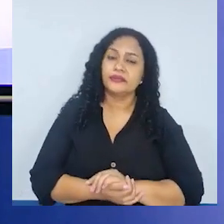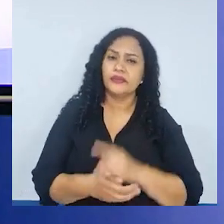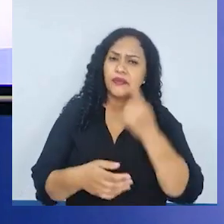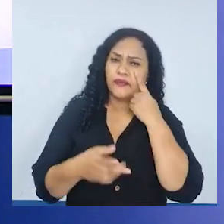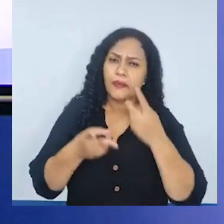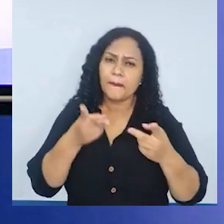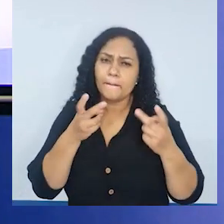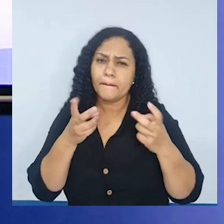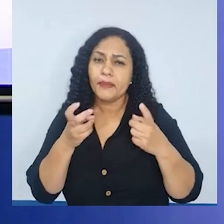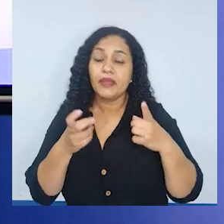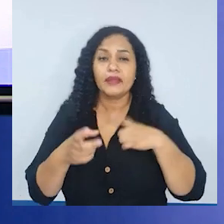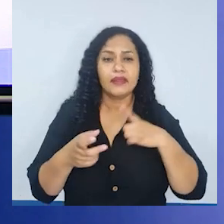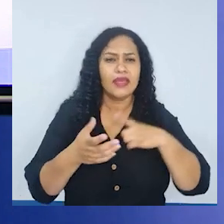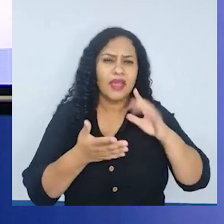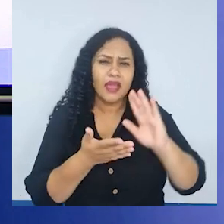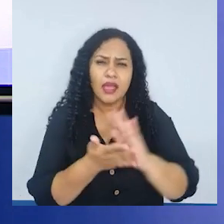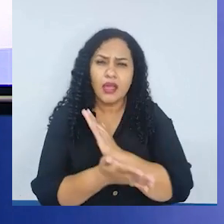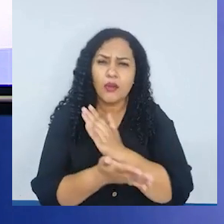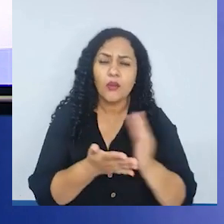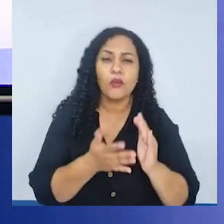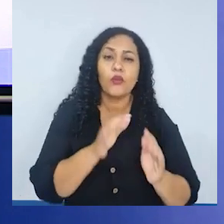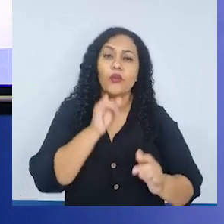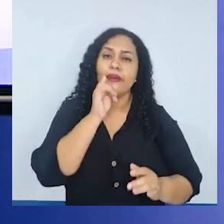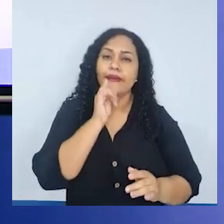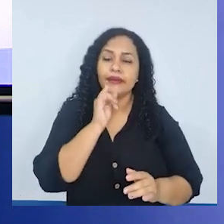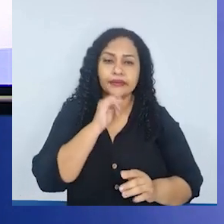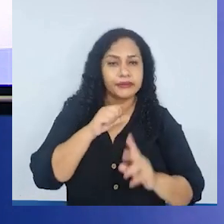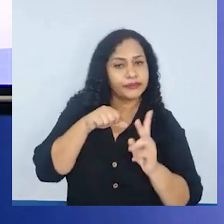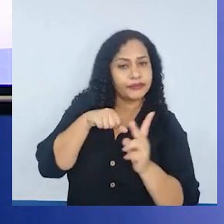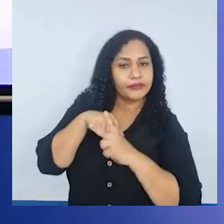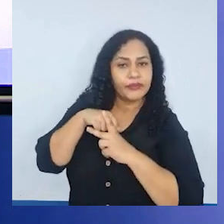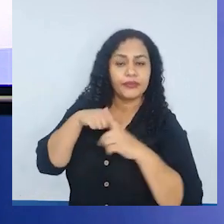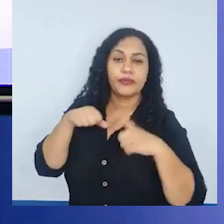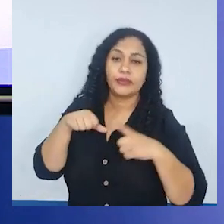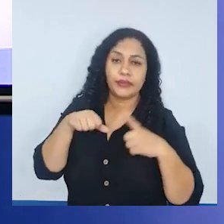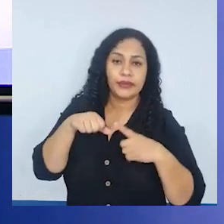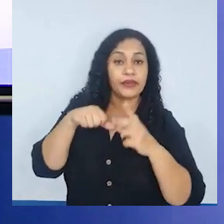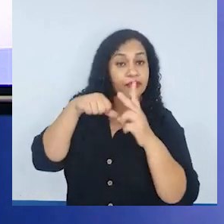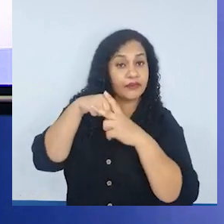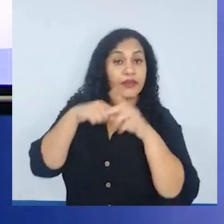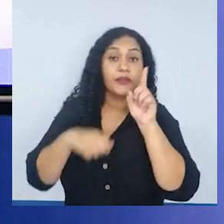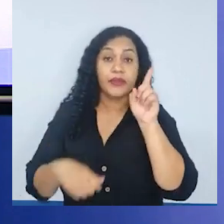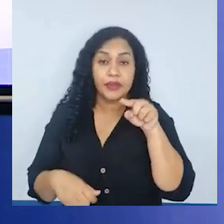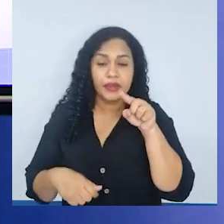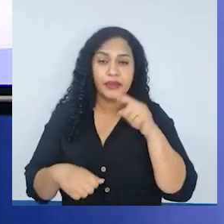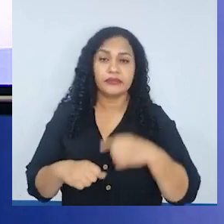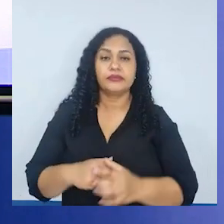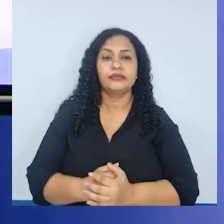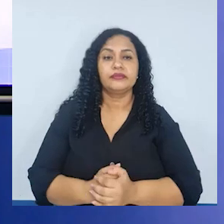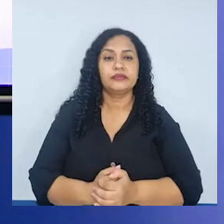só, aqui nós temos alguns exemplos de verbo. Nós temos o verbo é,